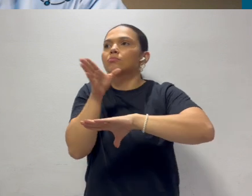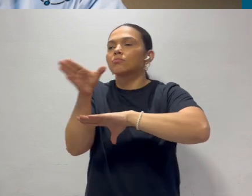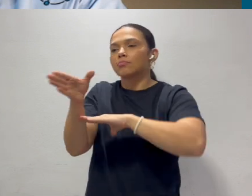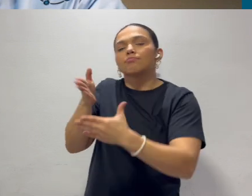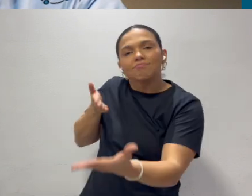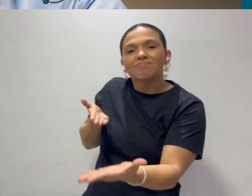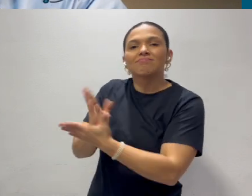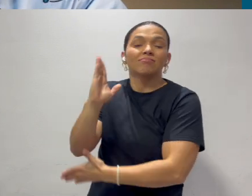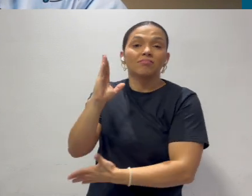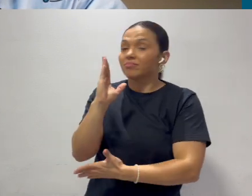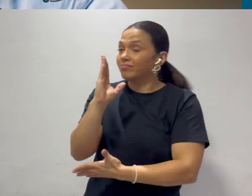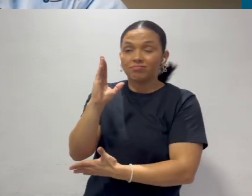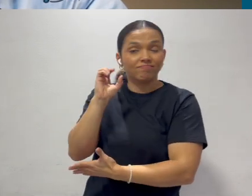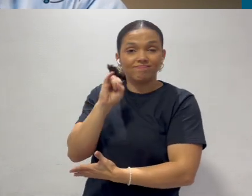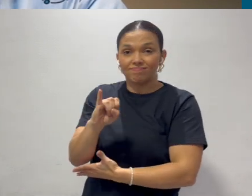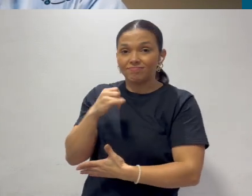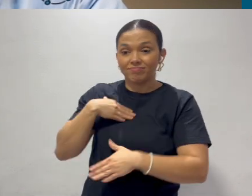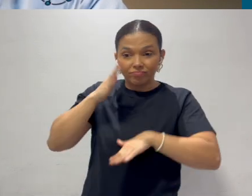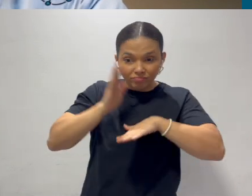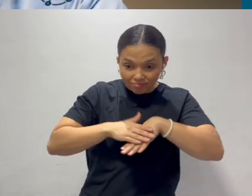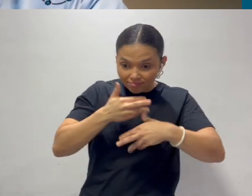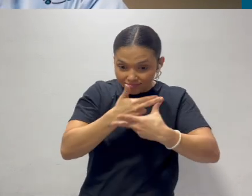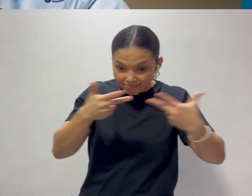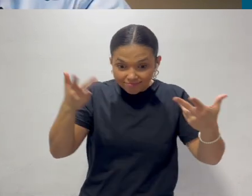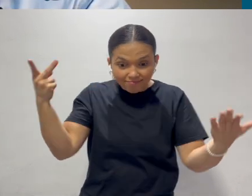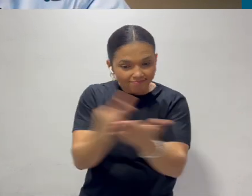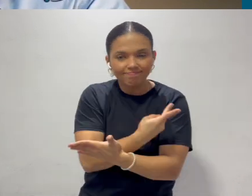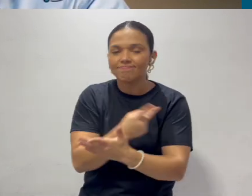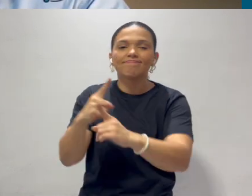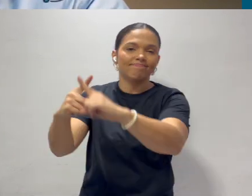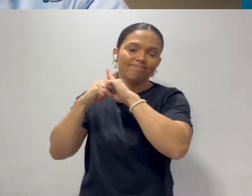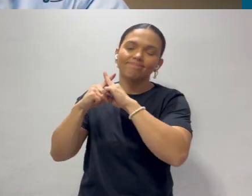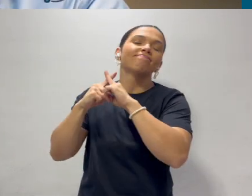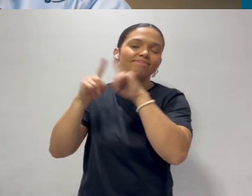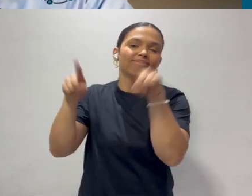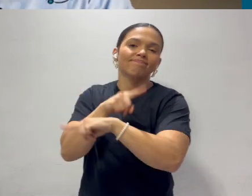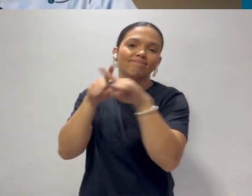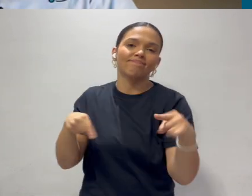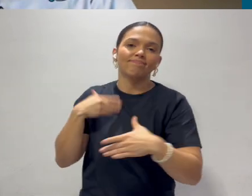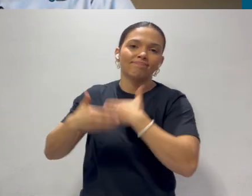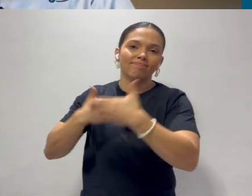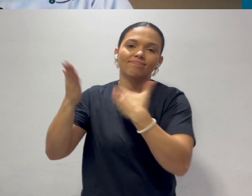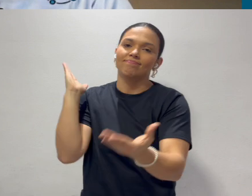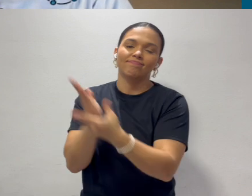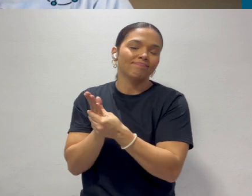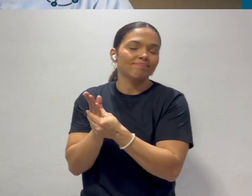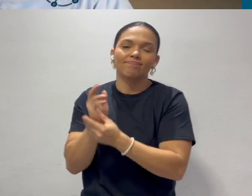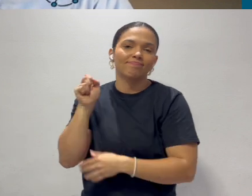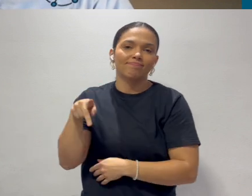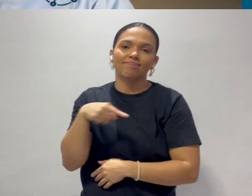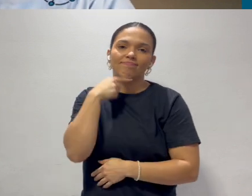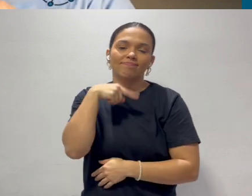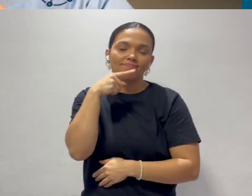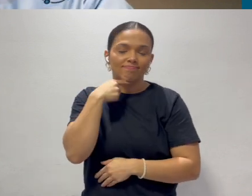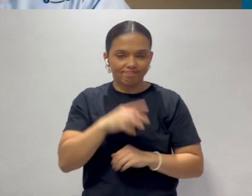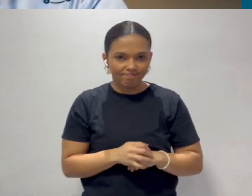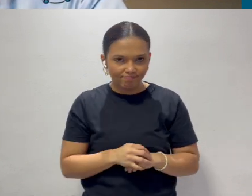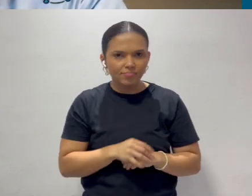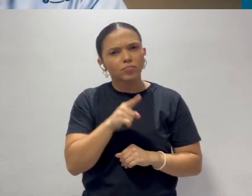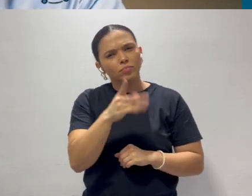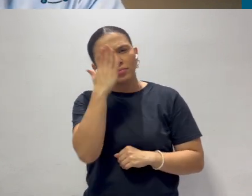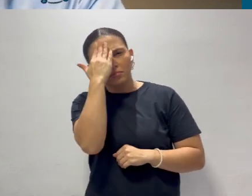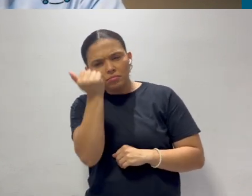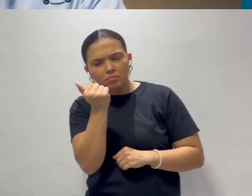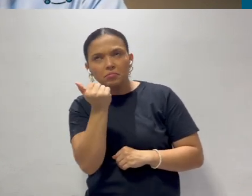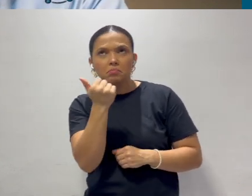concessão. Senão vai ser indeferido o processo. Ô, Suzane, tem como dizer que existe um passo